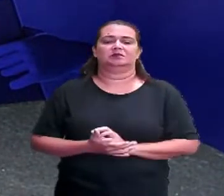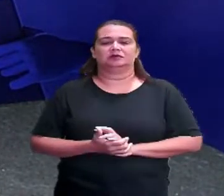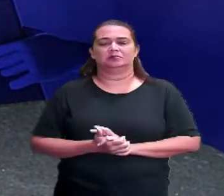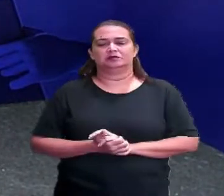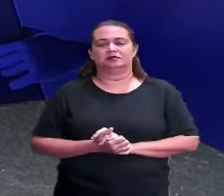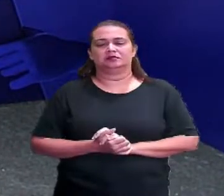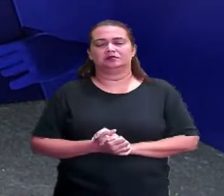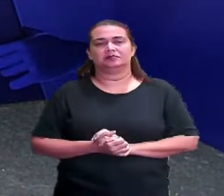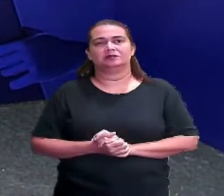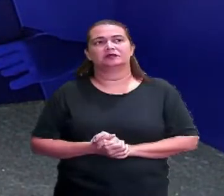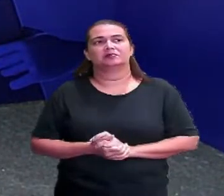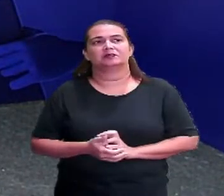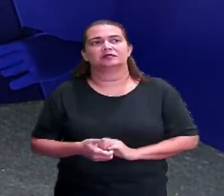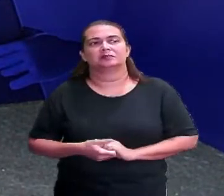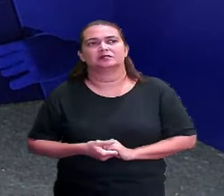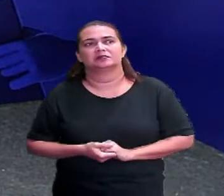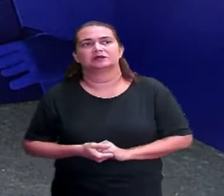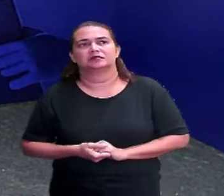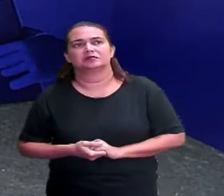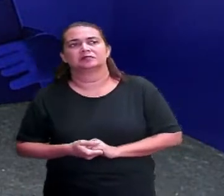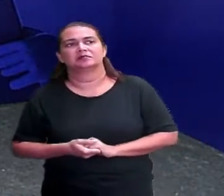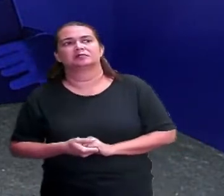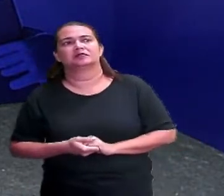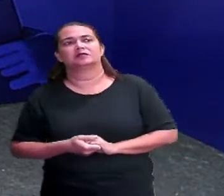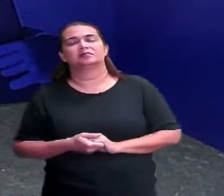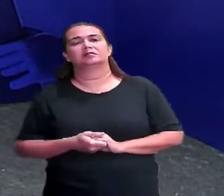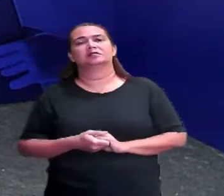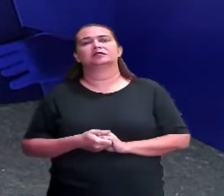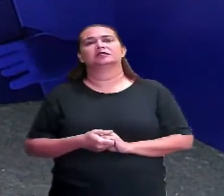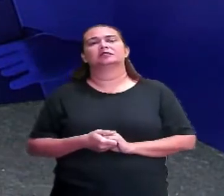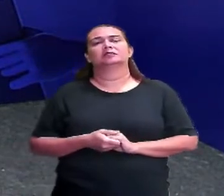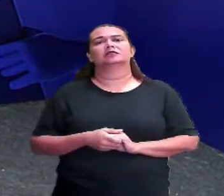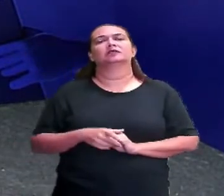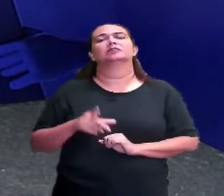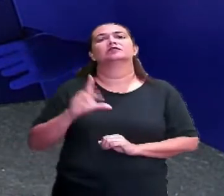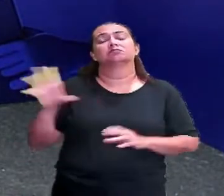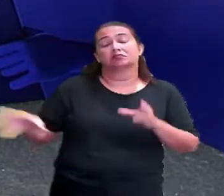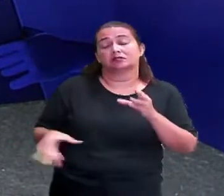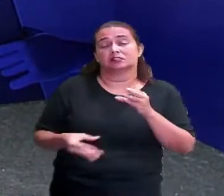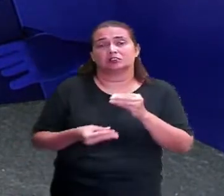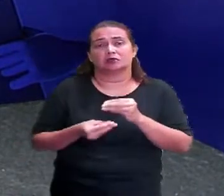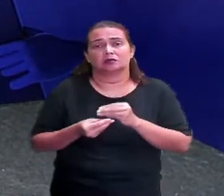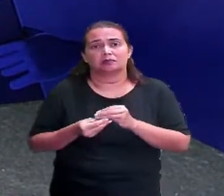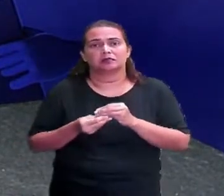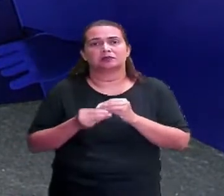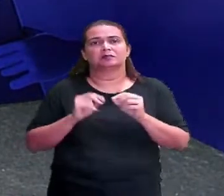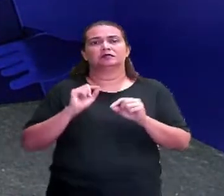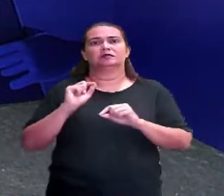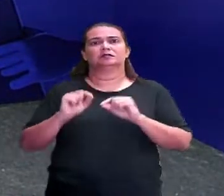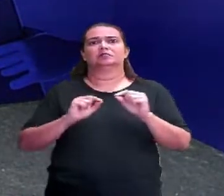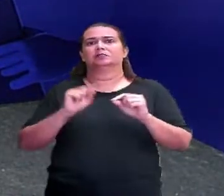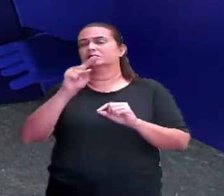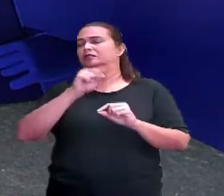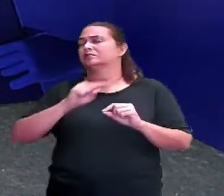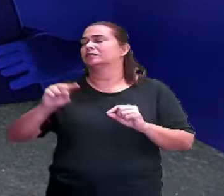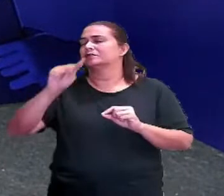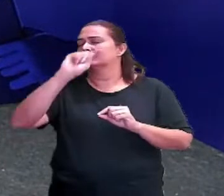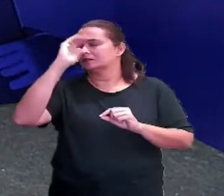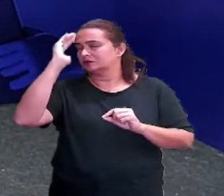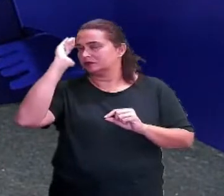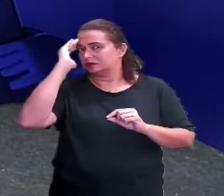E aí eu queria trazer aqui um adendo, uma informação, que é o seguinte, uma reflexão, na verdade,